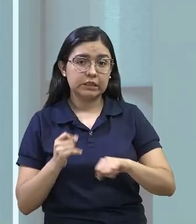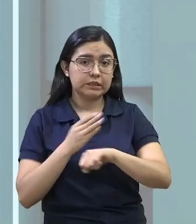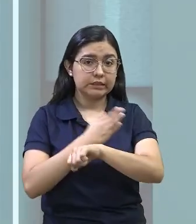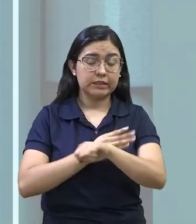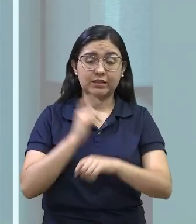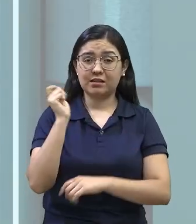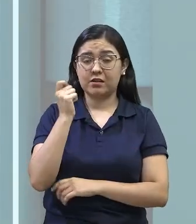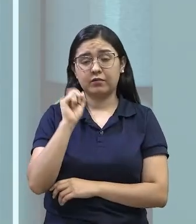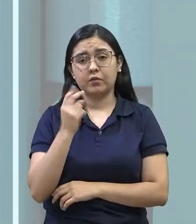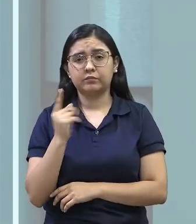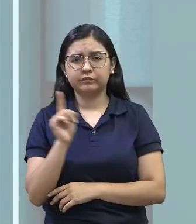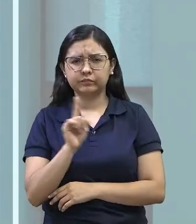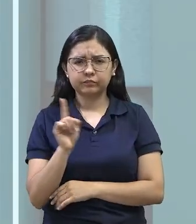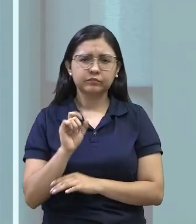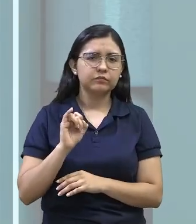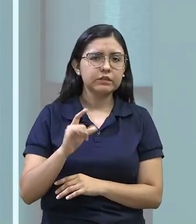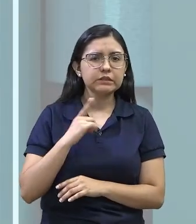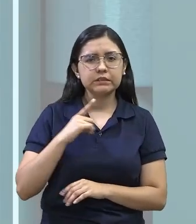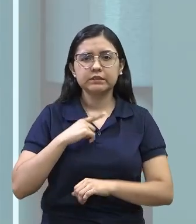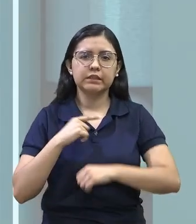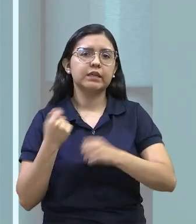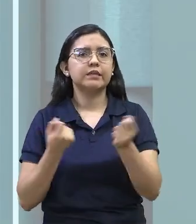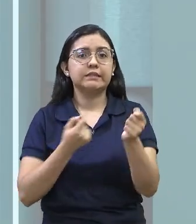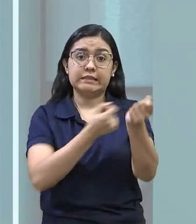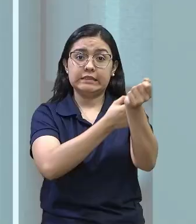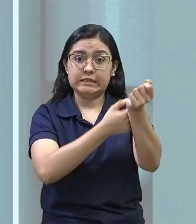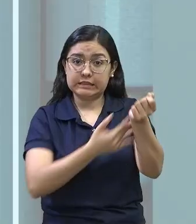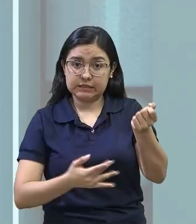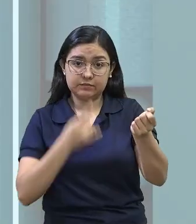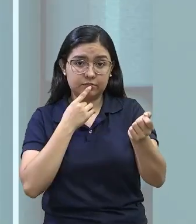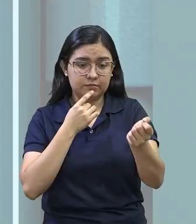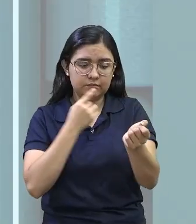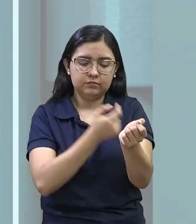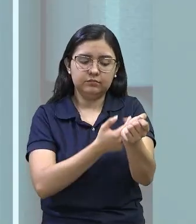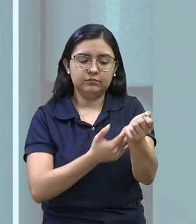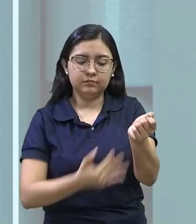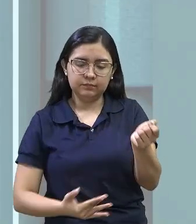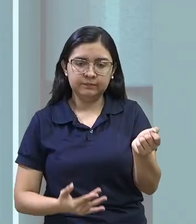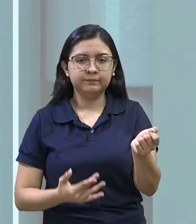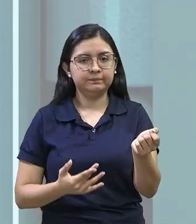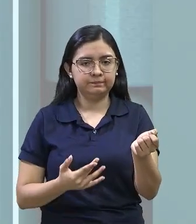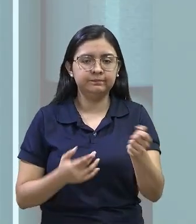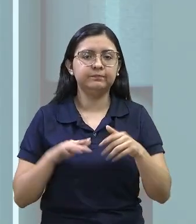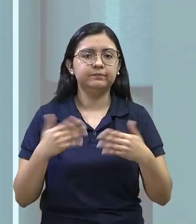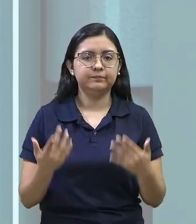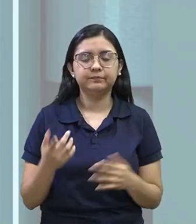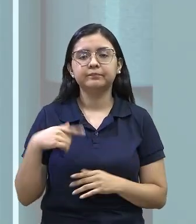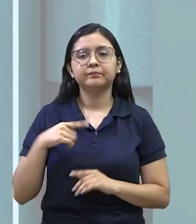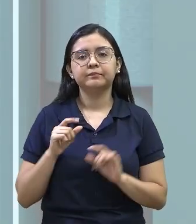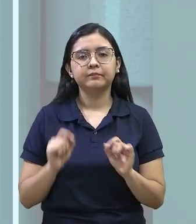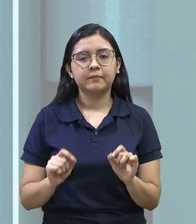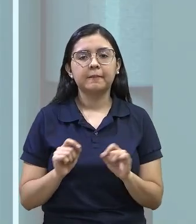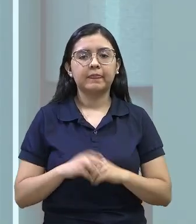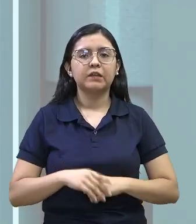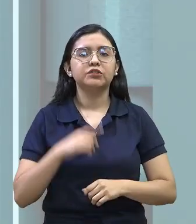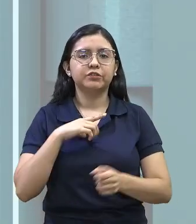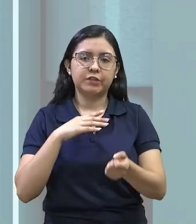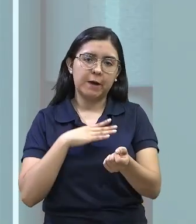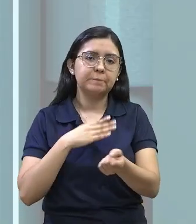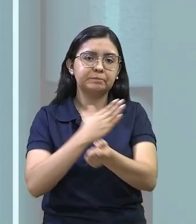desse corte. Se estiver sangrando, ele já tem uma certa profundidade, ele já atingiu a